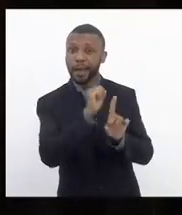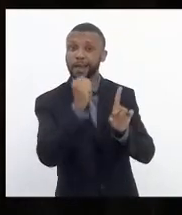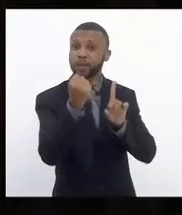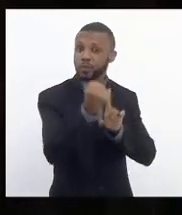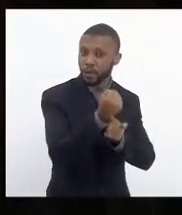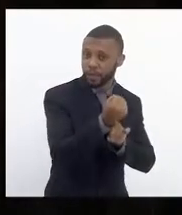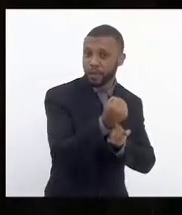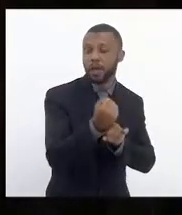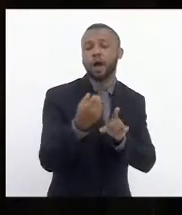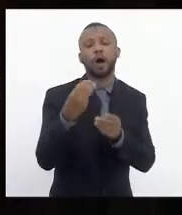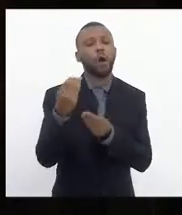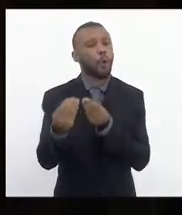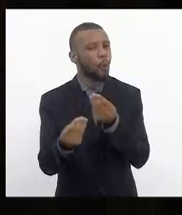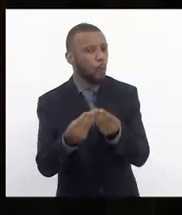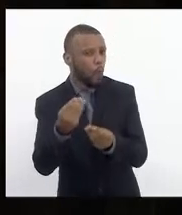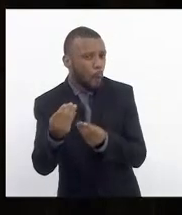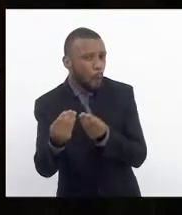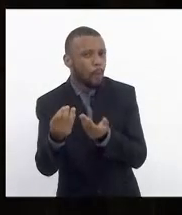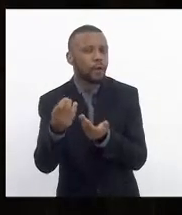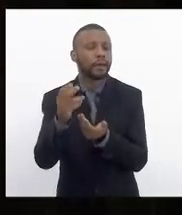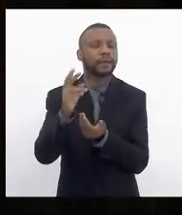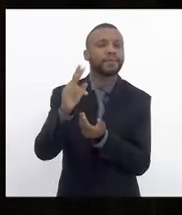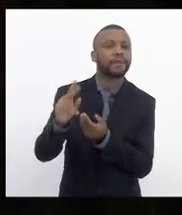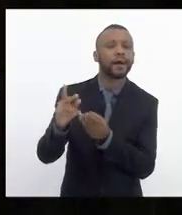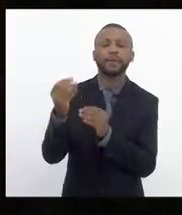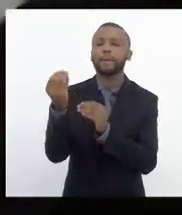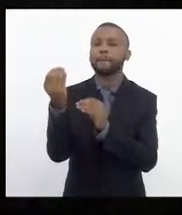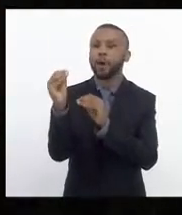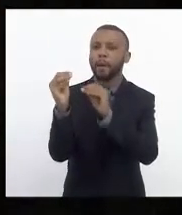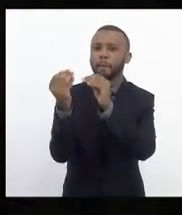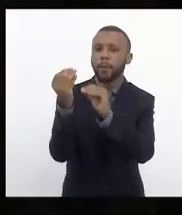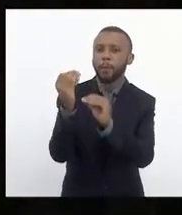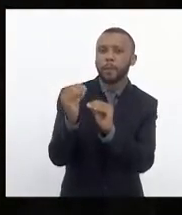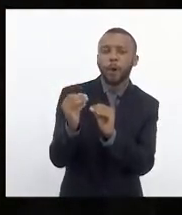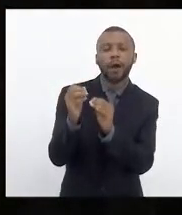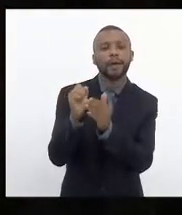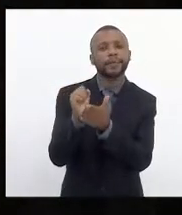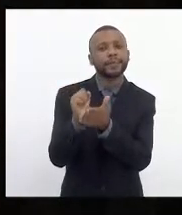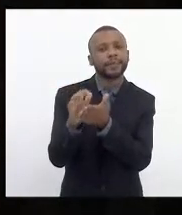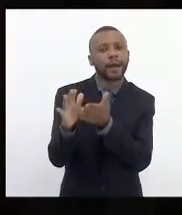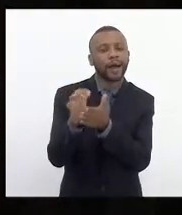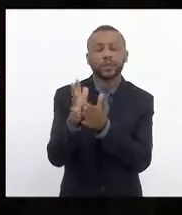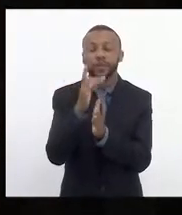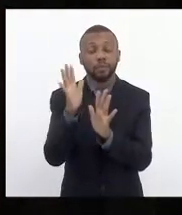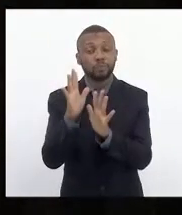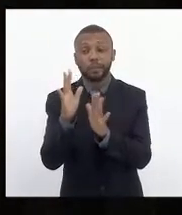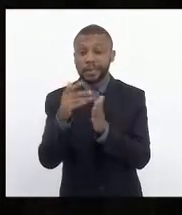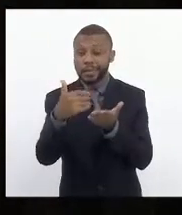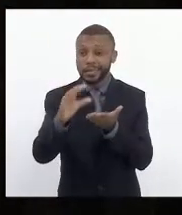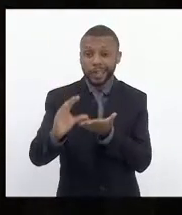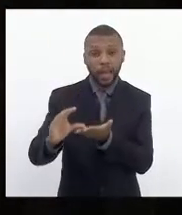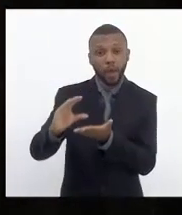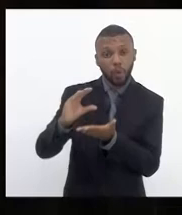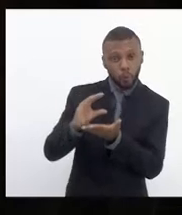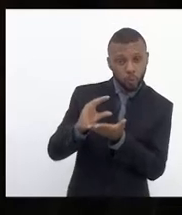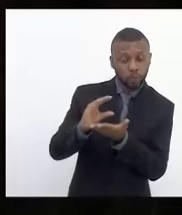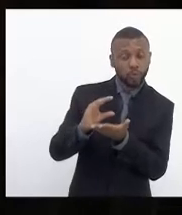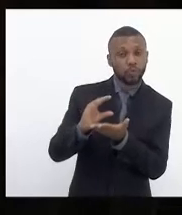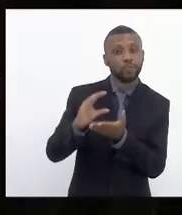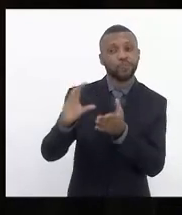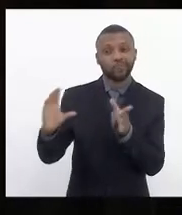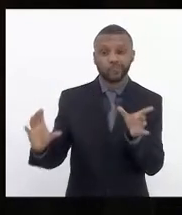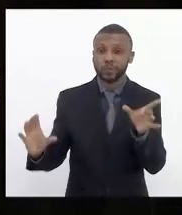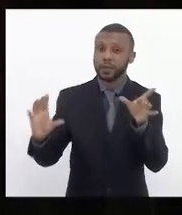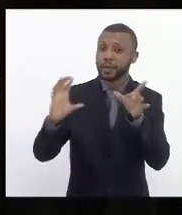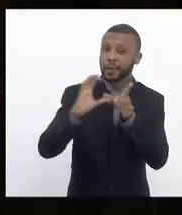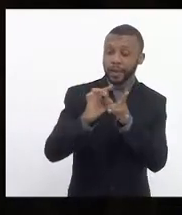sobre como se colocados estes gastos gastos não esses recursos advindos